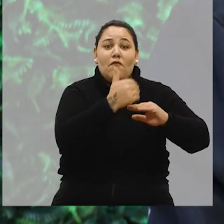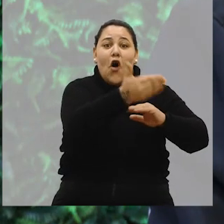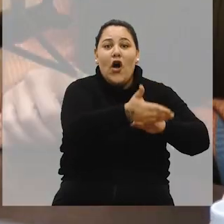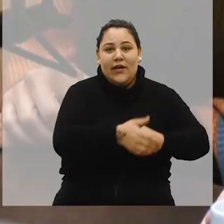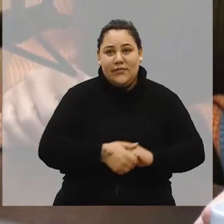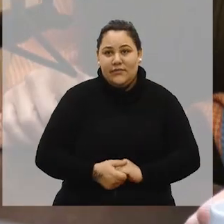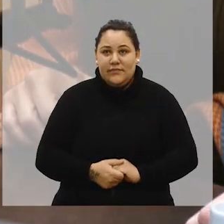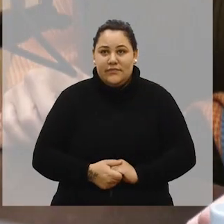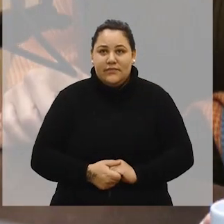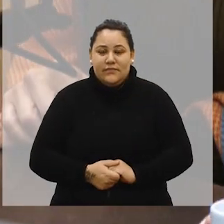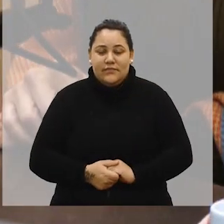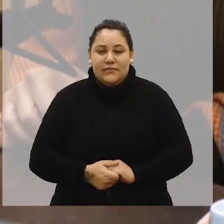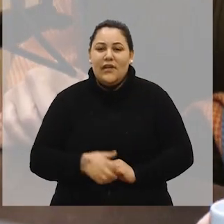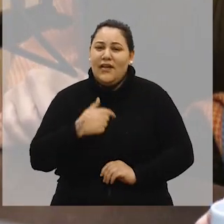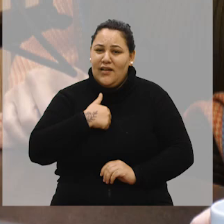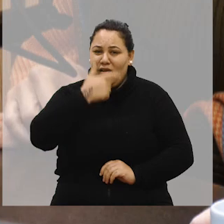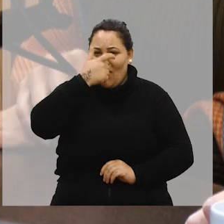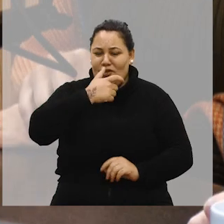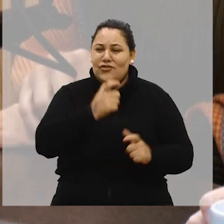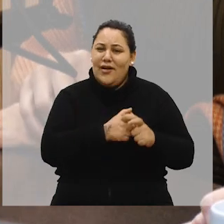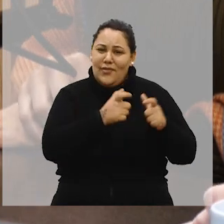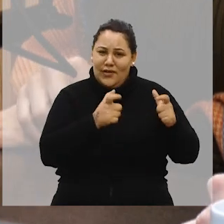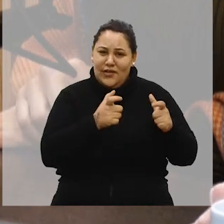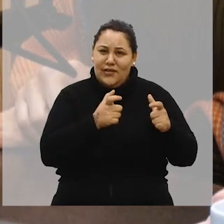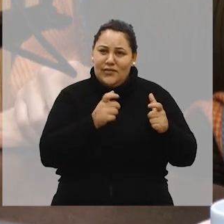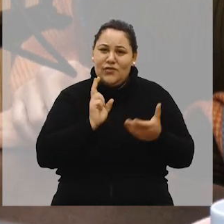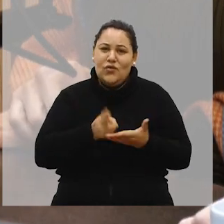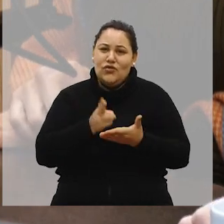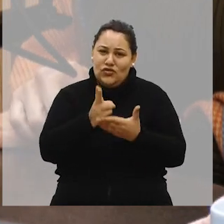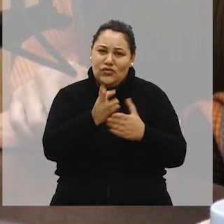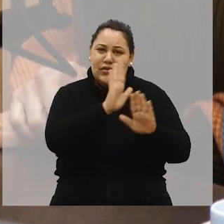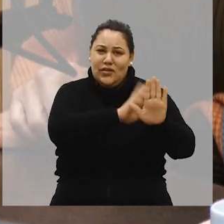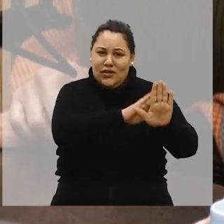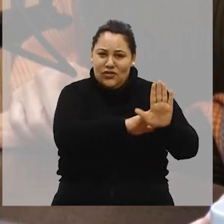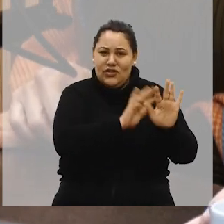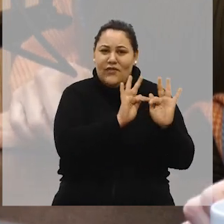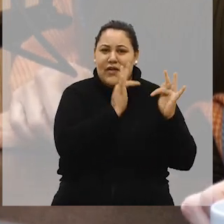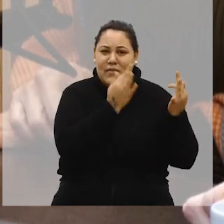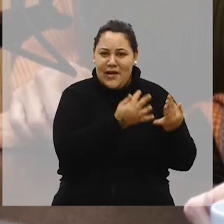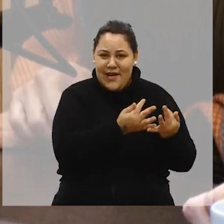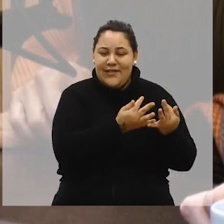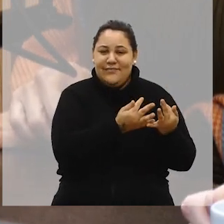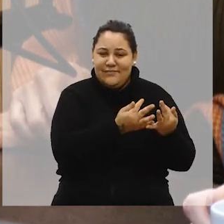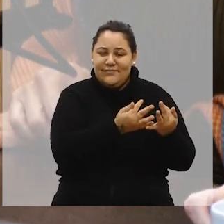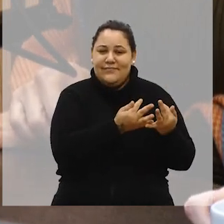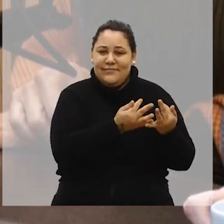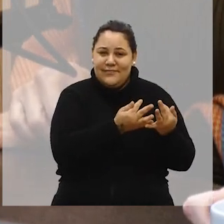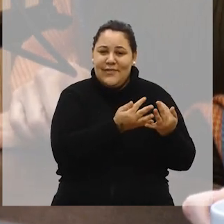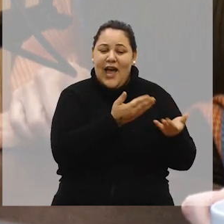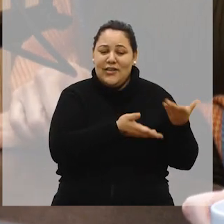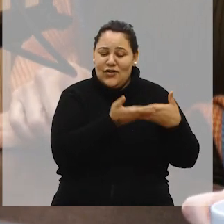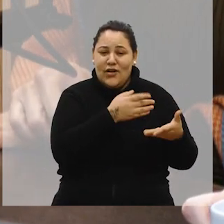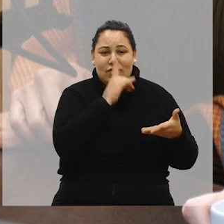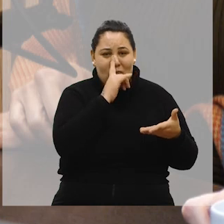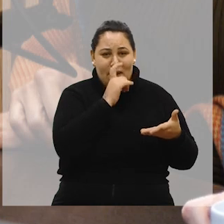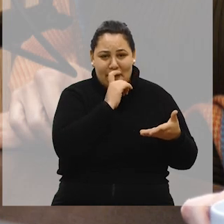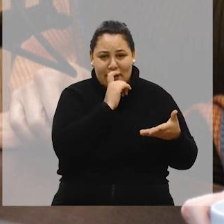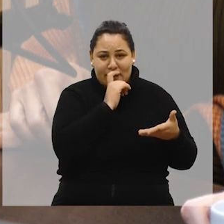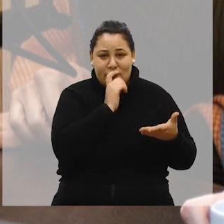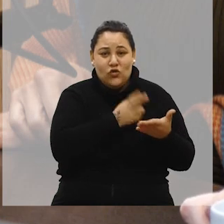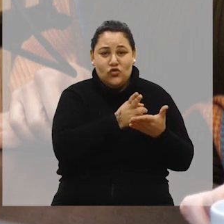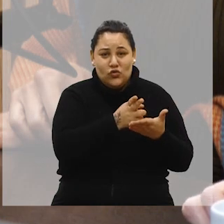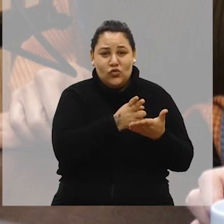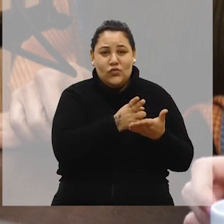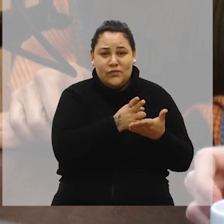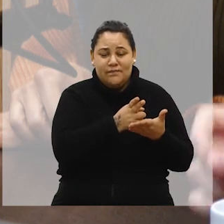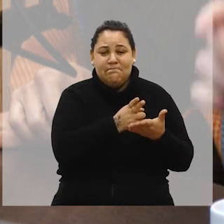Eu acho que uma parcela dos jovens continua seguindo as ideologias familiares, continua trazendo de casa essas ideias. Mas é